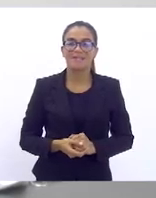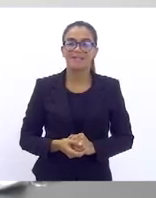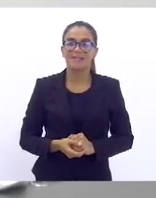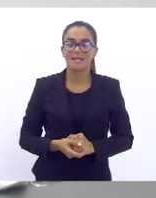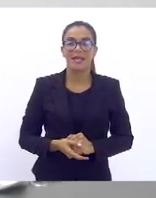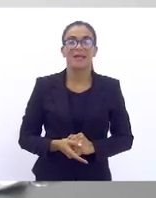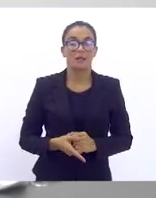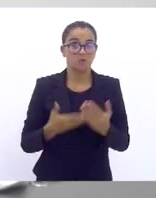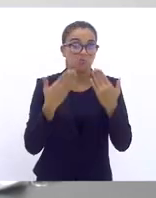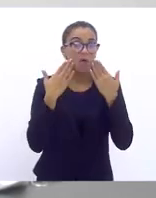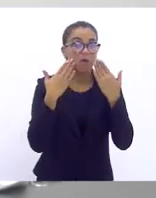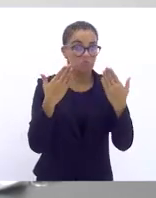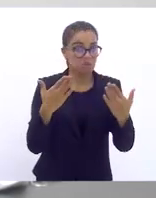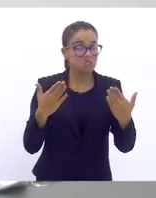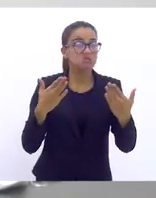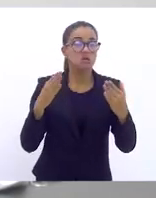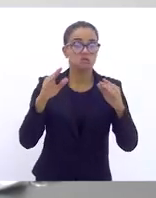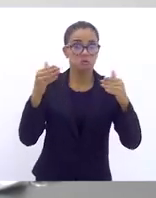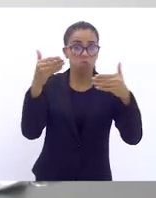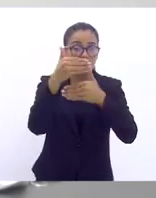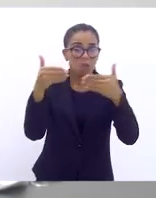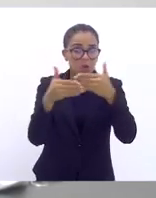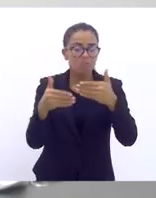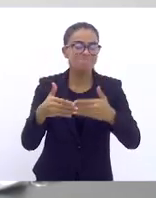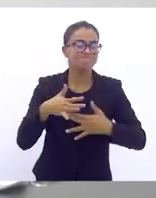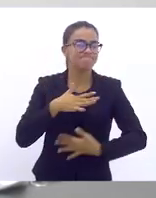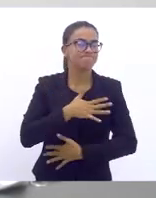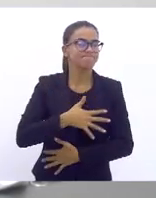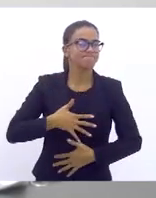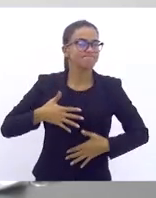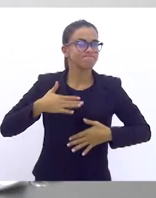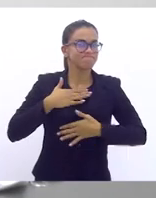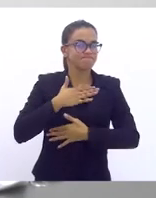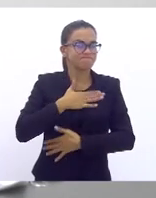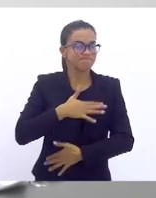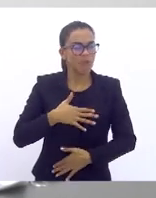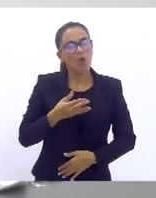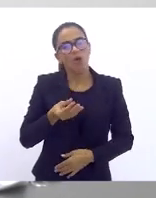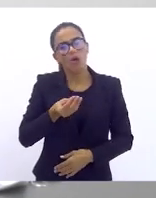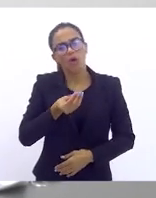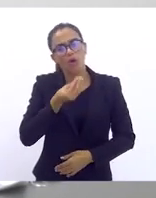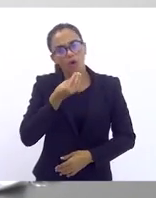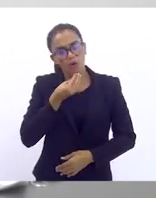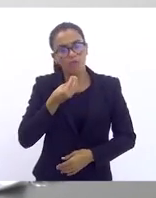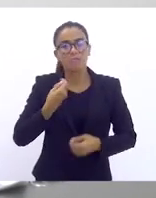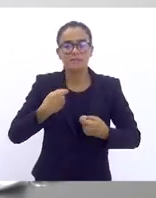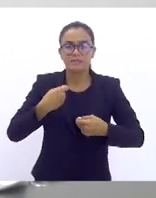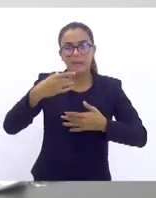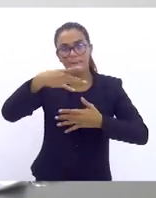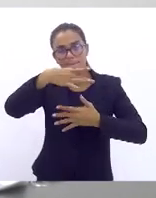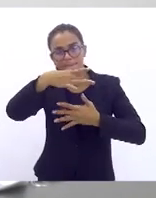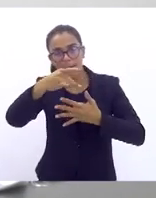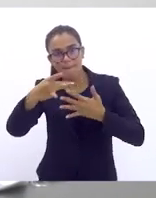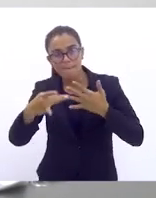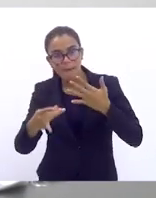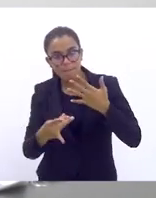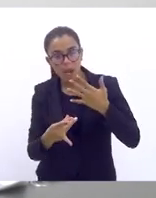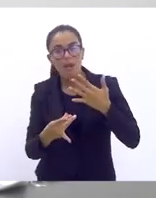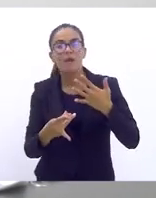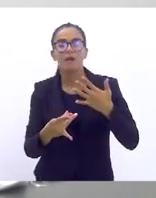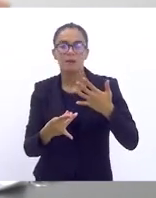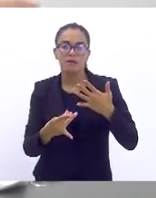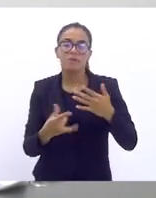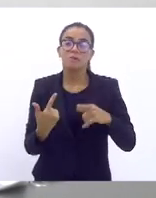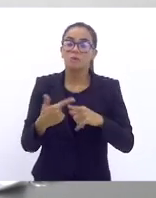apresentação me satisfez é claro que a gente precisa aprofundar porque